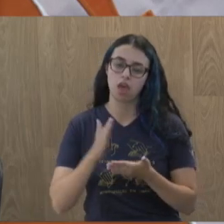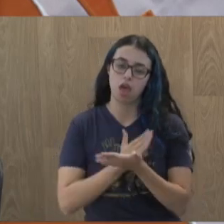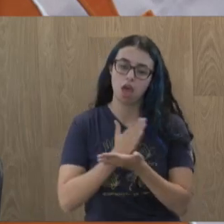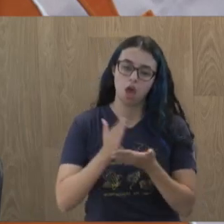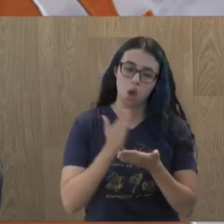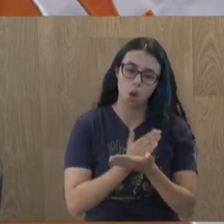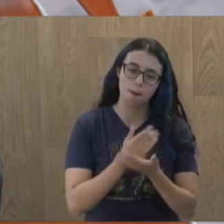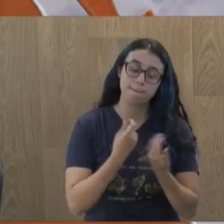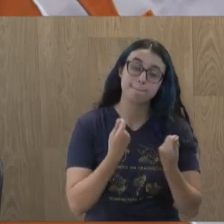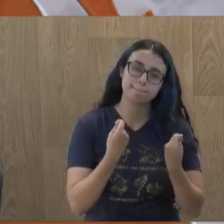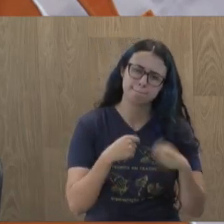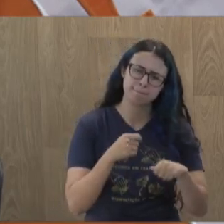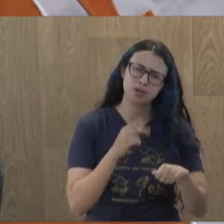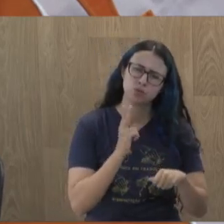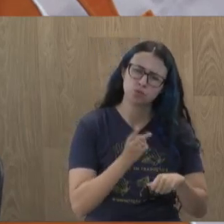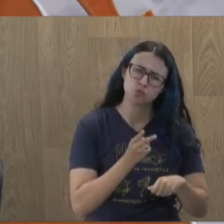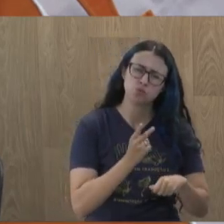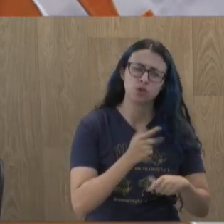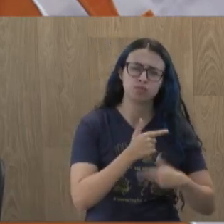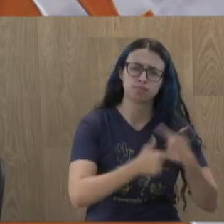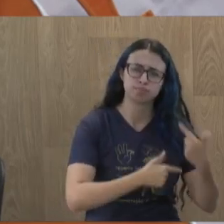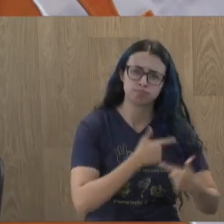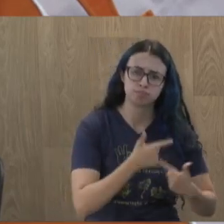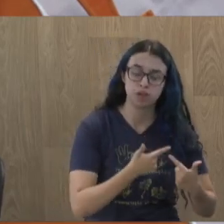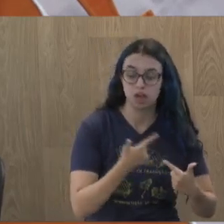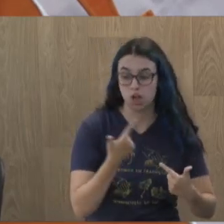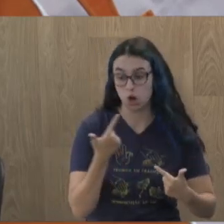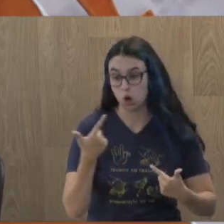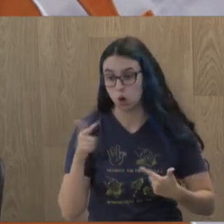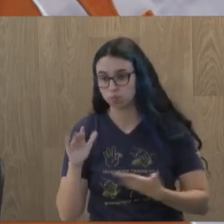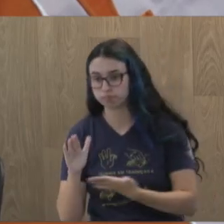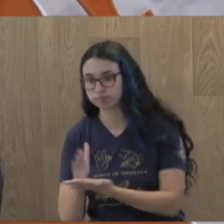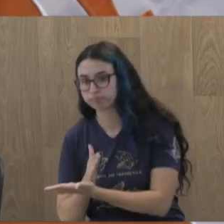botar as roupinhas na malinha e ó.